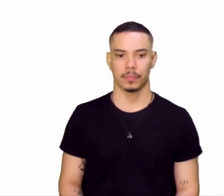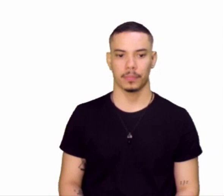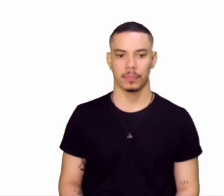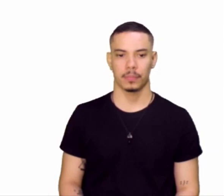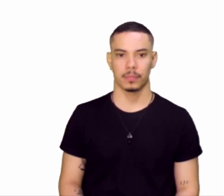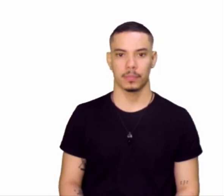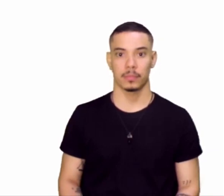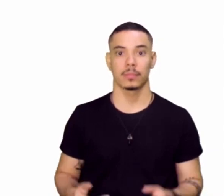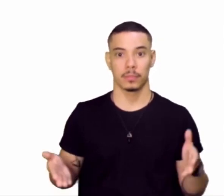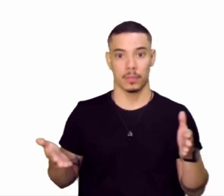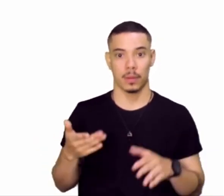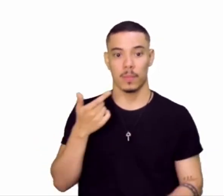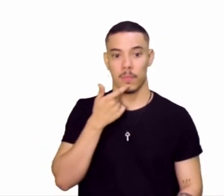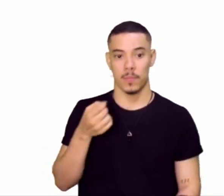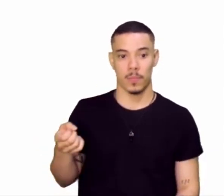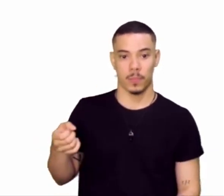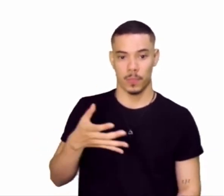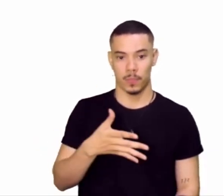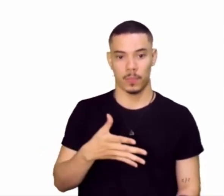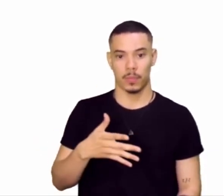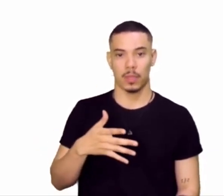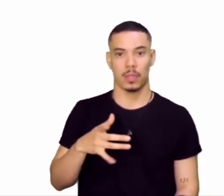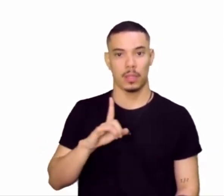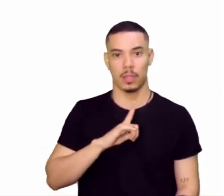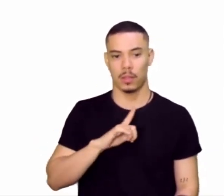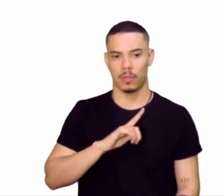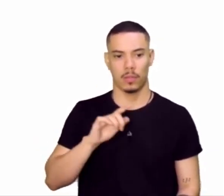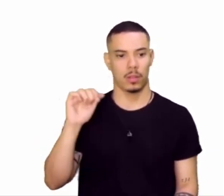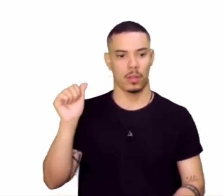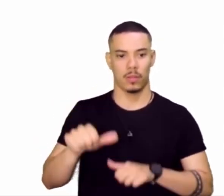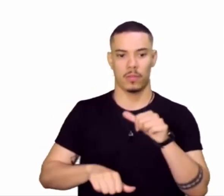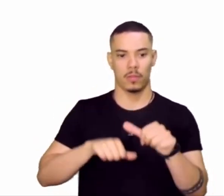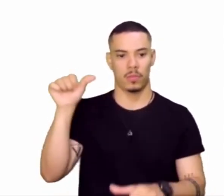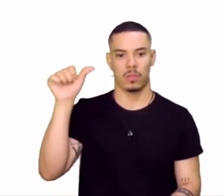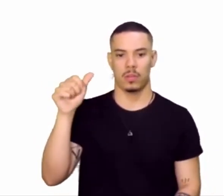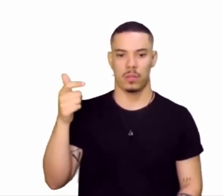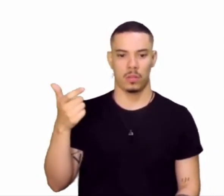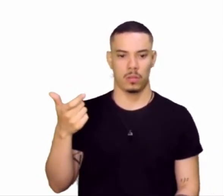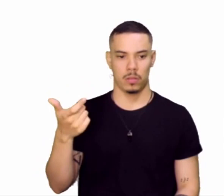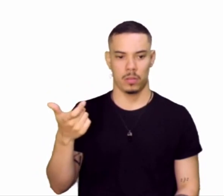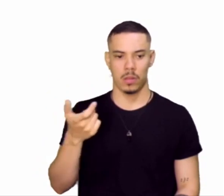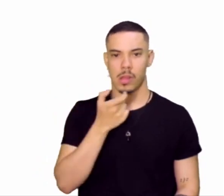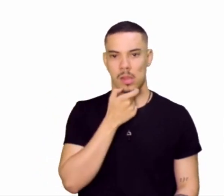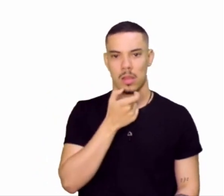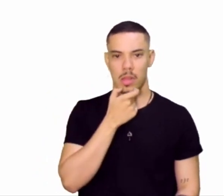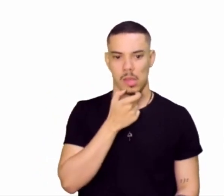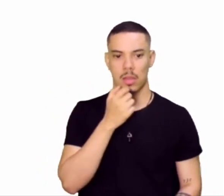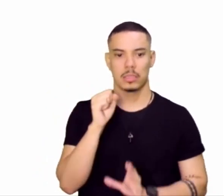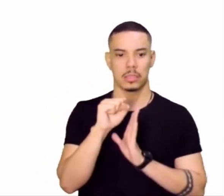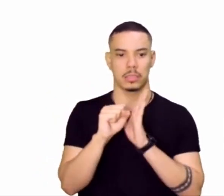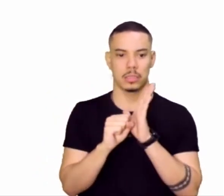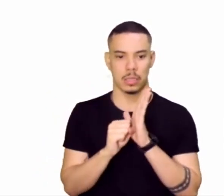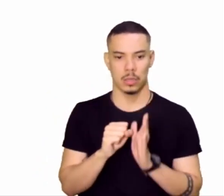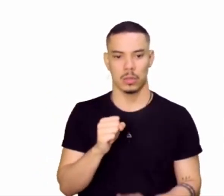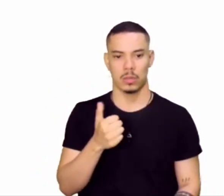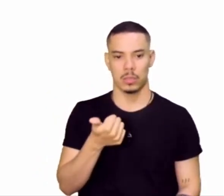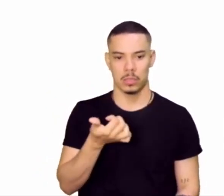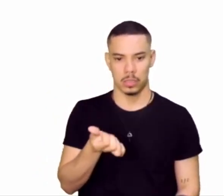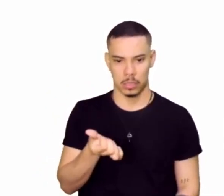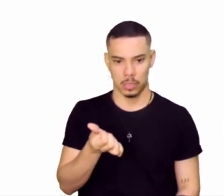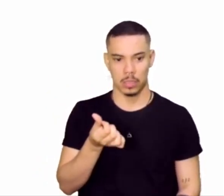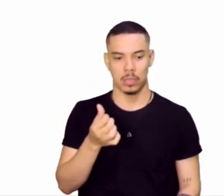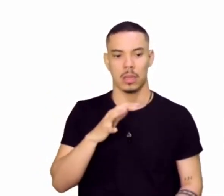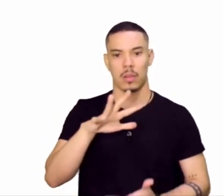Na modernidade, com a Revolução Inglesa do século XVII e a Revolução Francesa do século